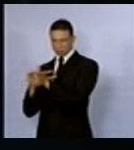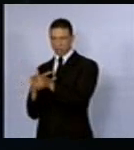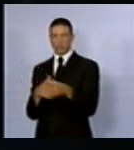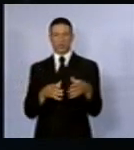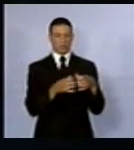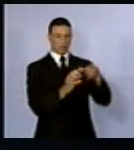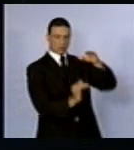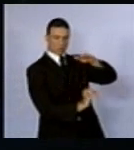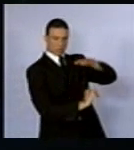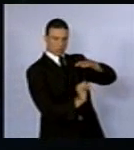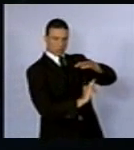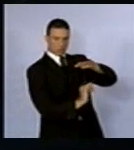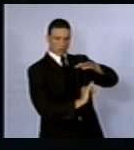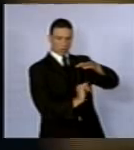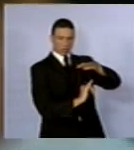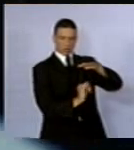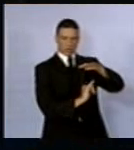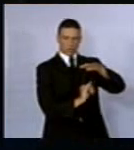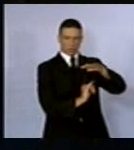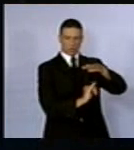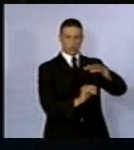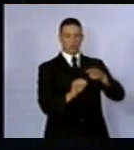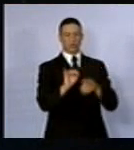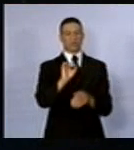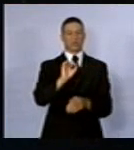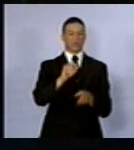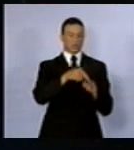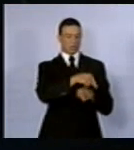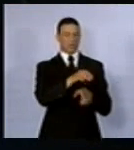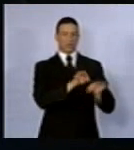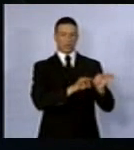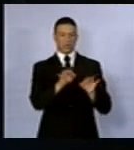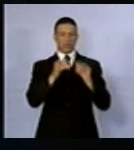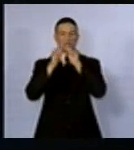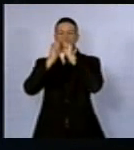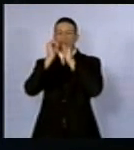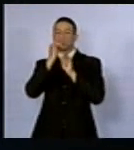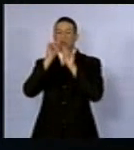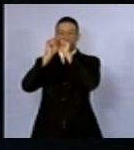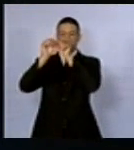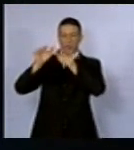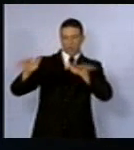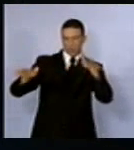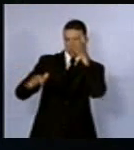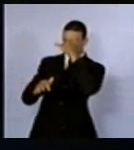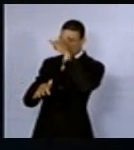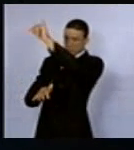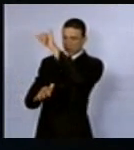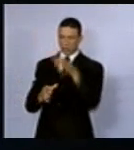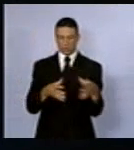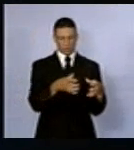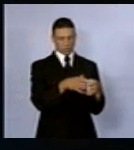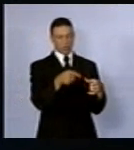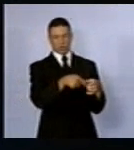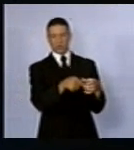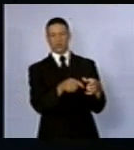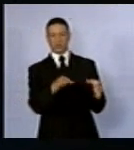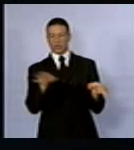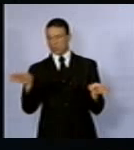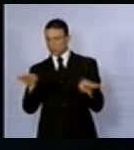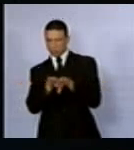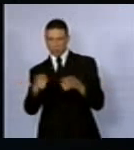que é a Comissão de Prevenção de Radiação Não Ionizante, que definiu e estudou esses